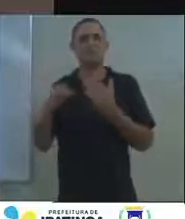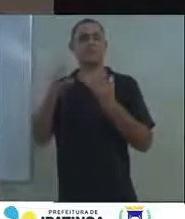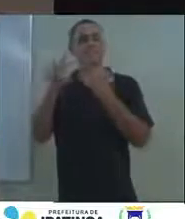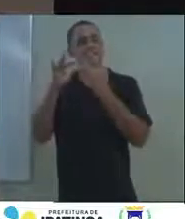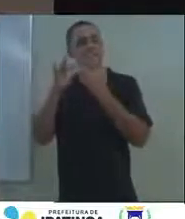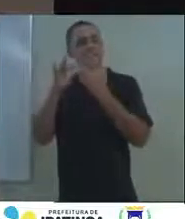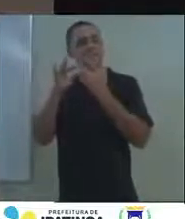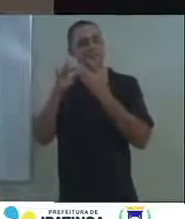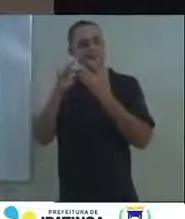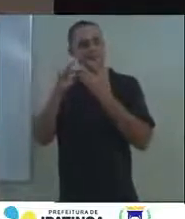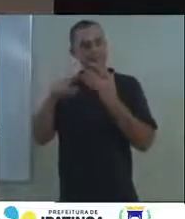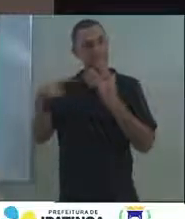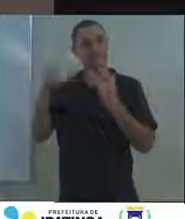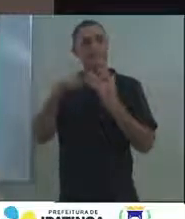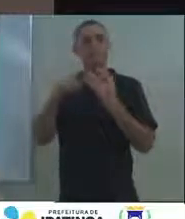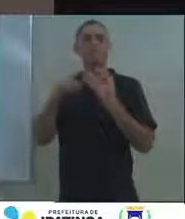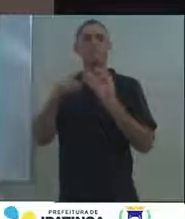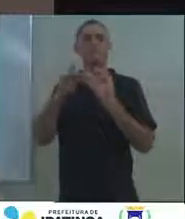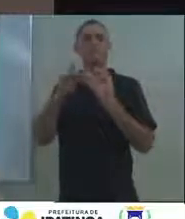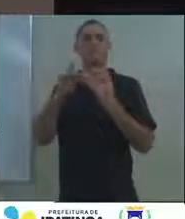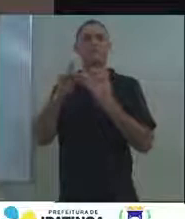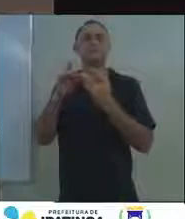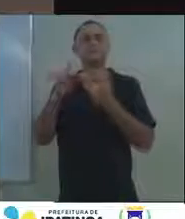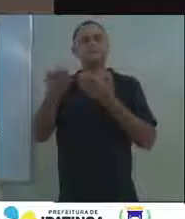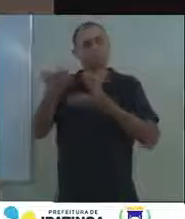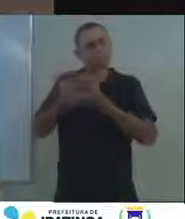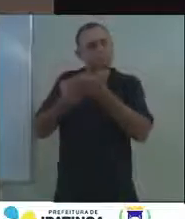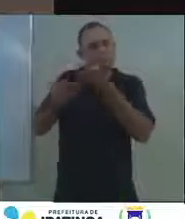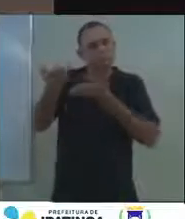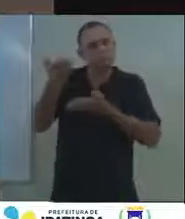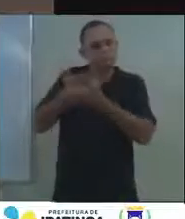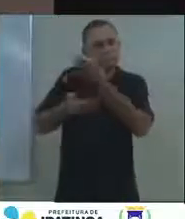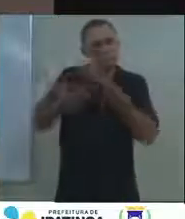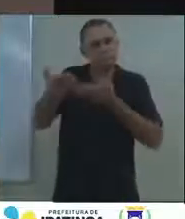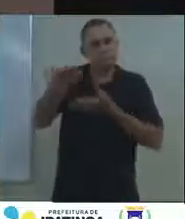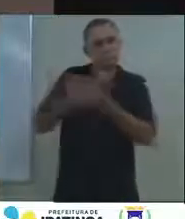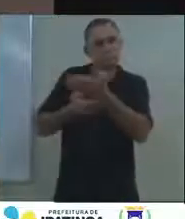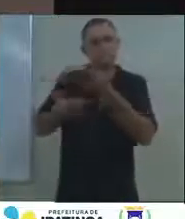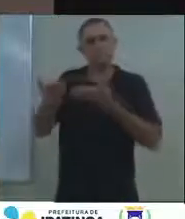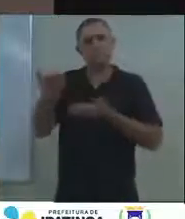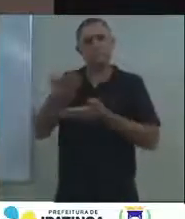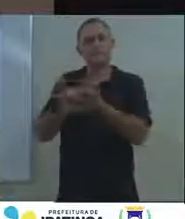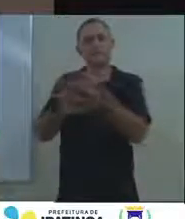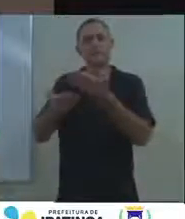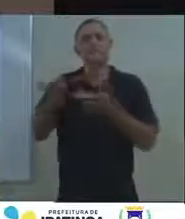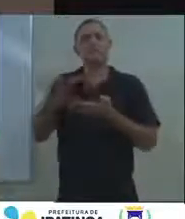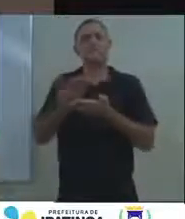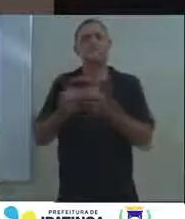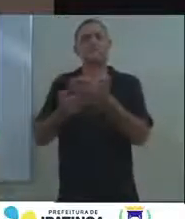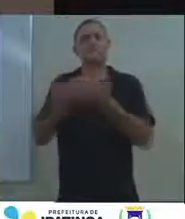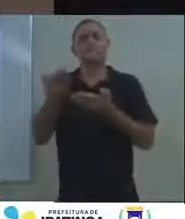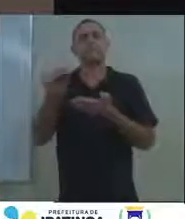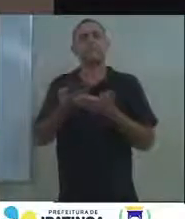comigo, que a gente vai colocando, né? E que eu tô muito,